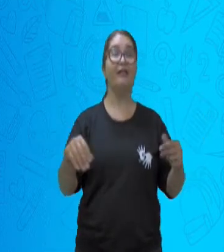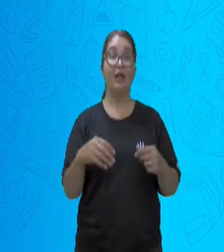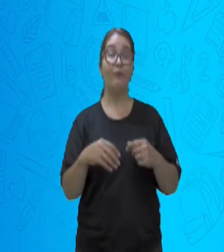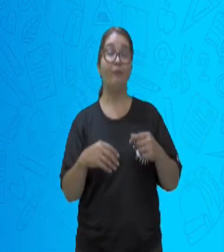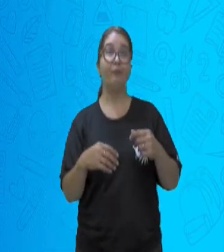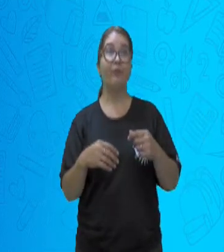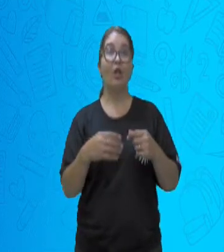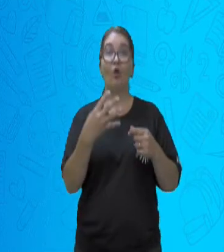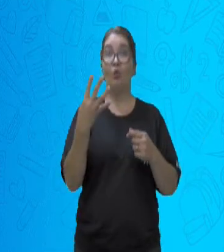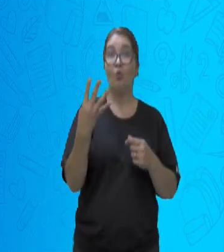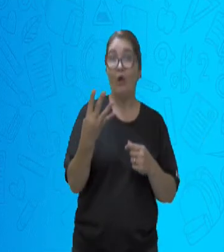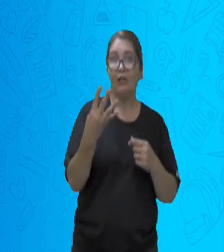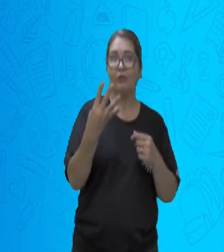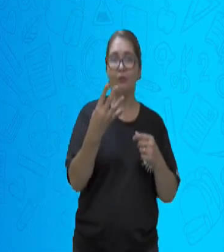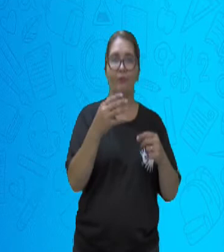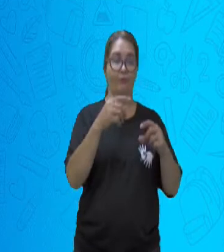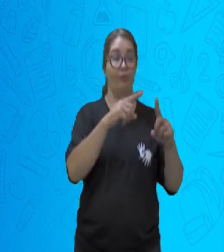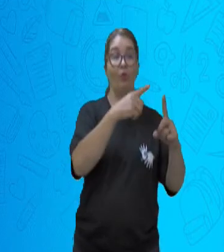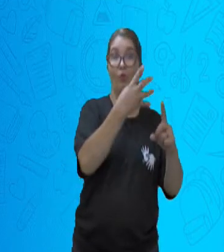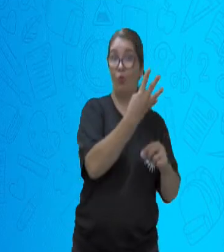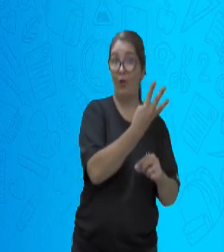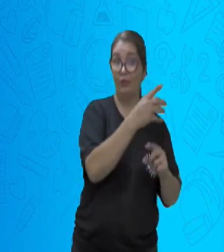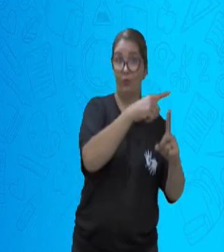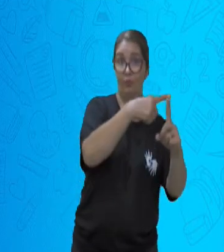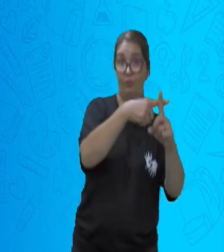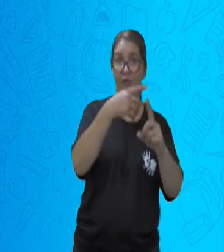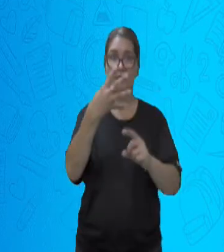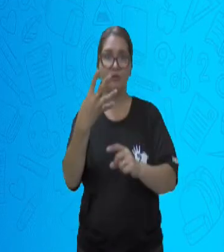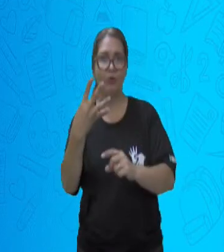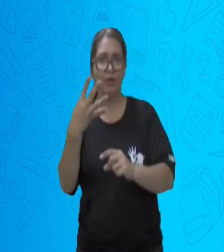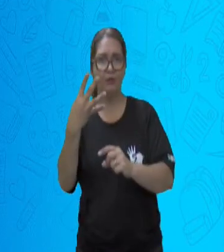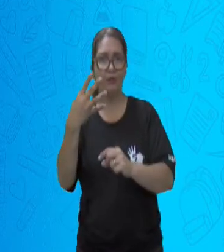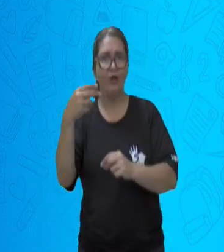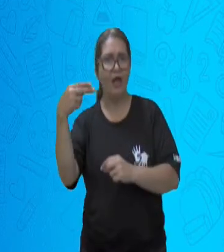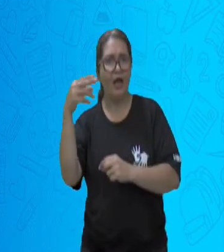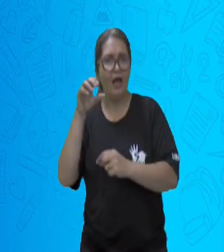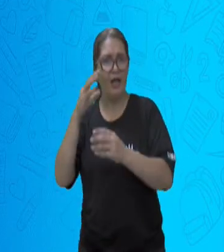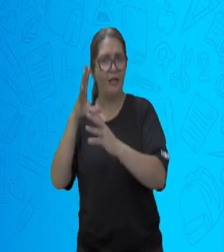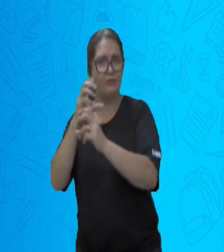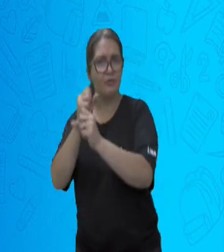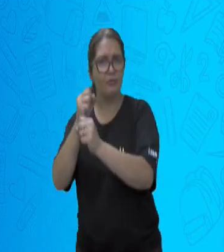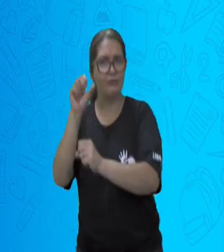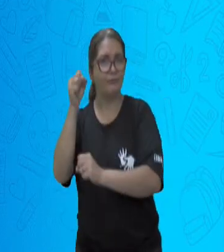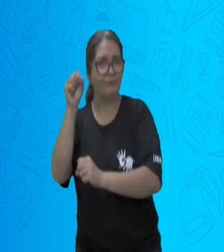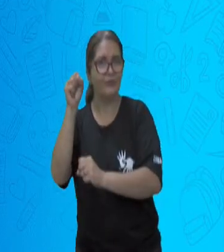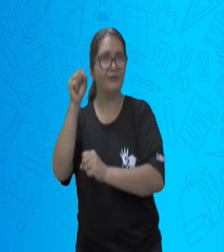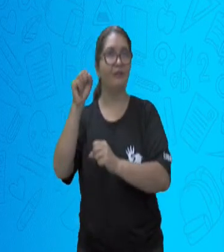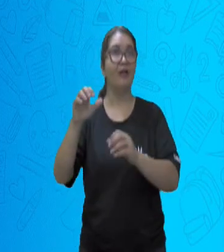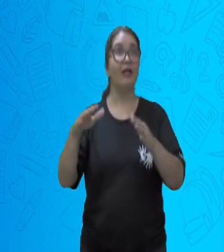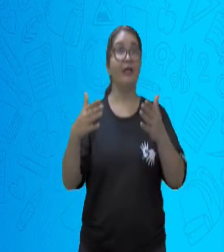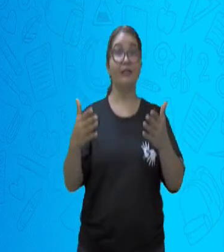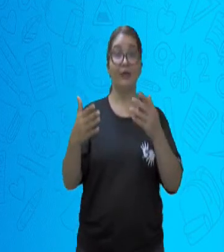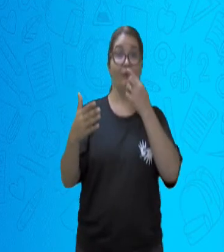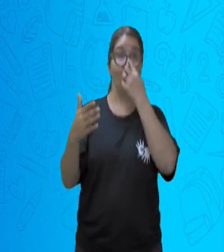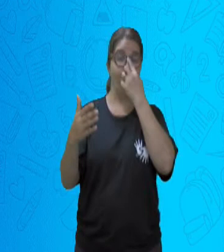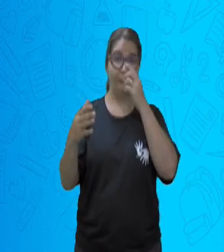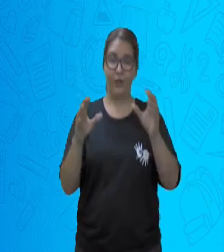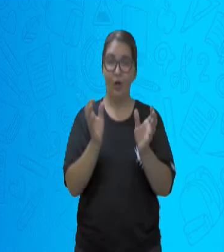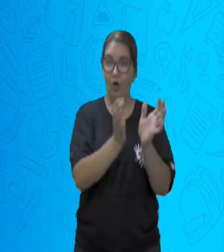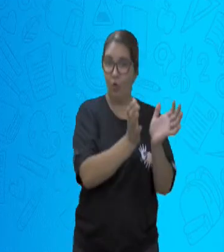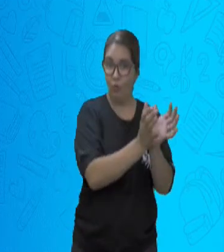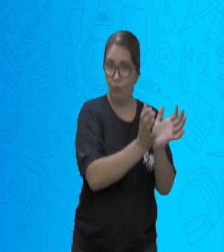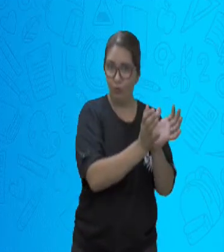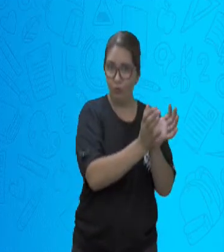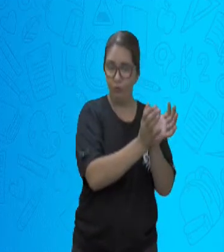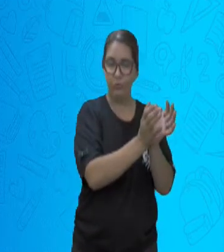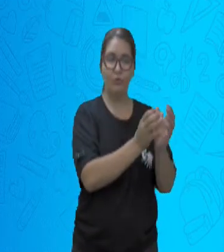4 mais 4 igual a 8. Derivado dessa parte aqui, ó. Eu peguei 4, um grupo de